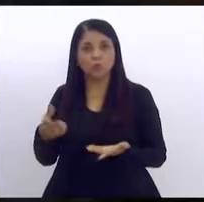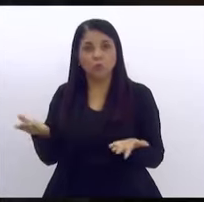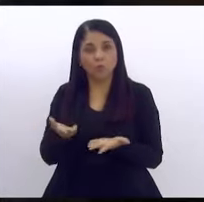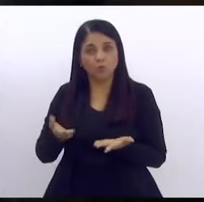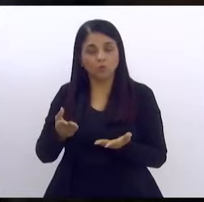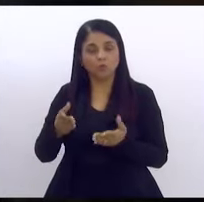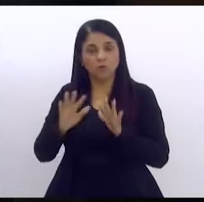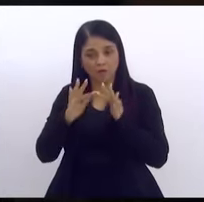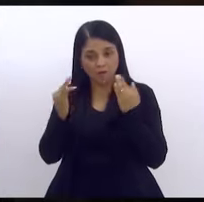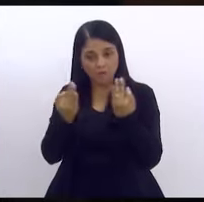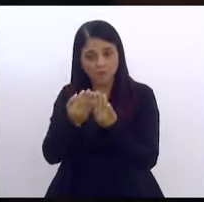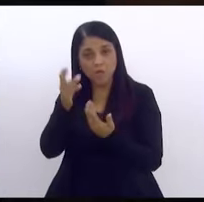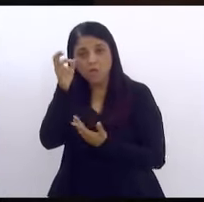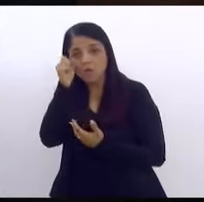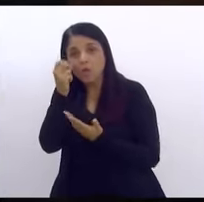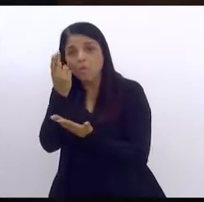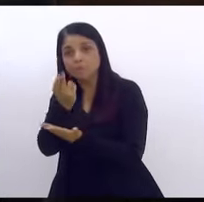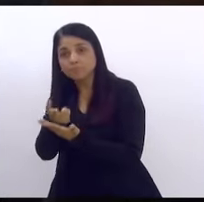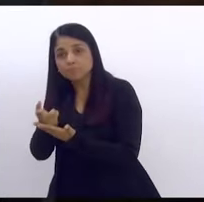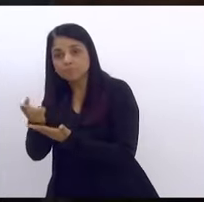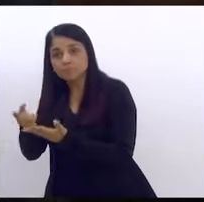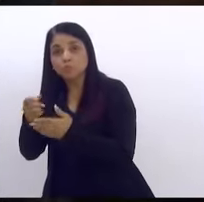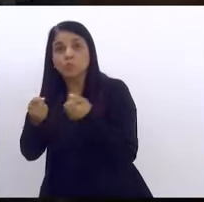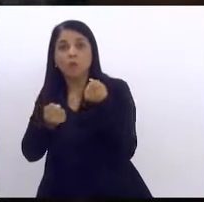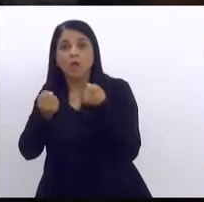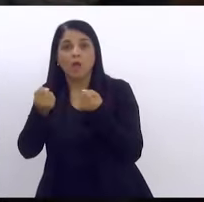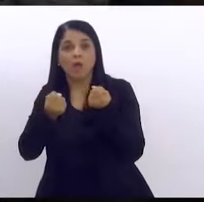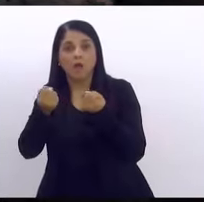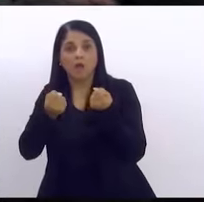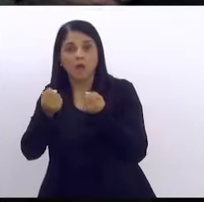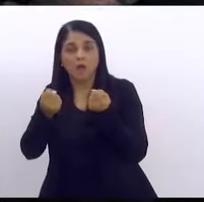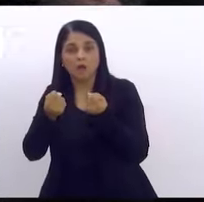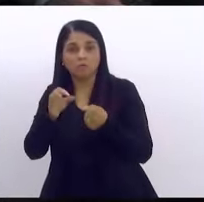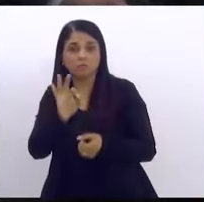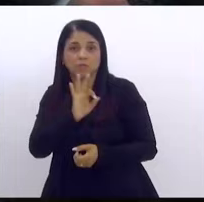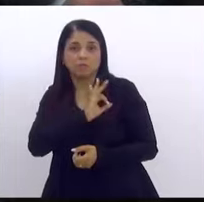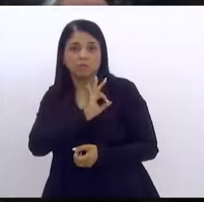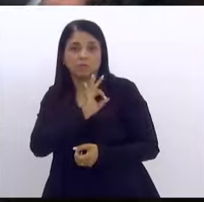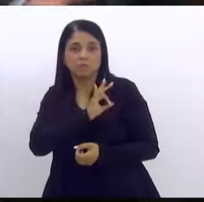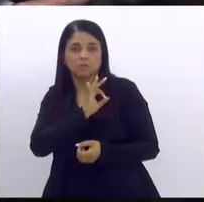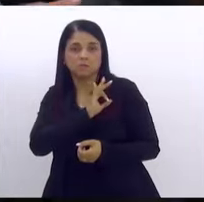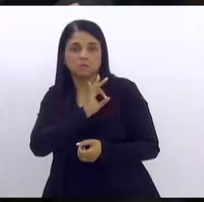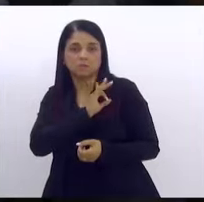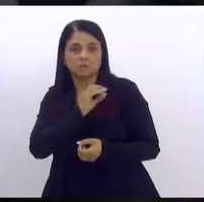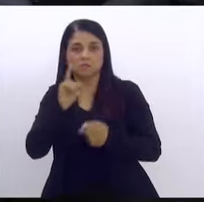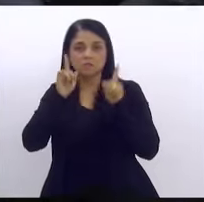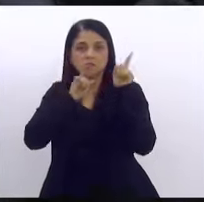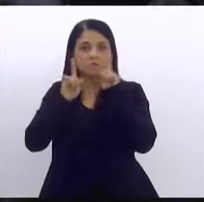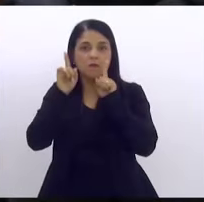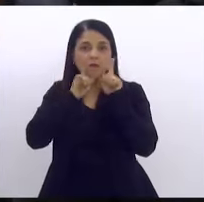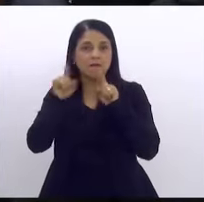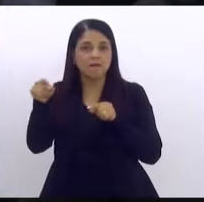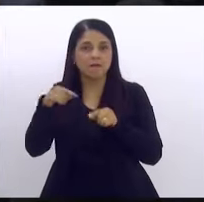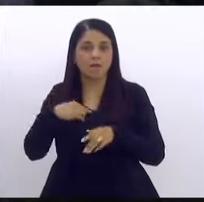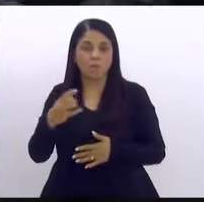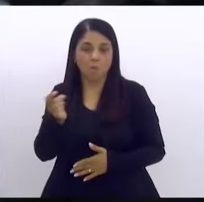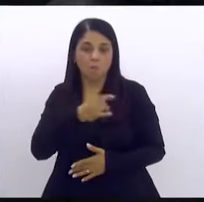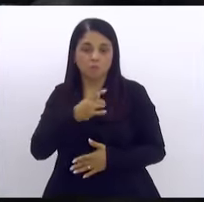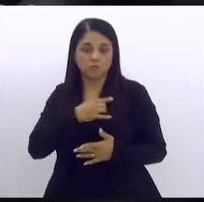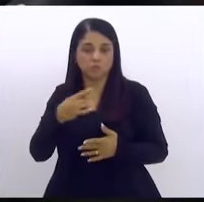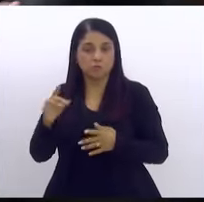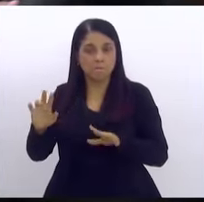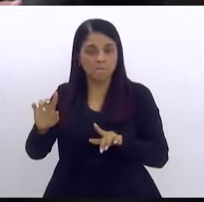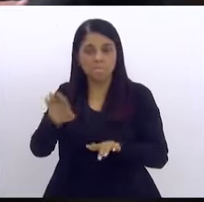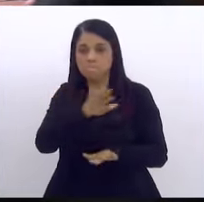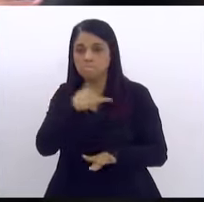dorme, está morando dentro de um carro, na porta da delegacia de Maricá, com medo de ser morto, porque foi ameaçado de